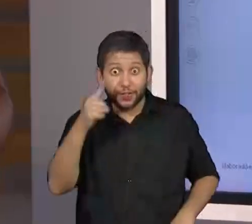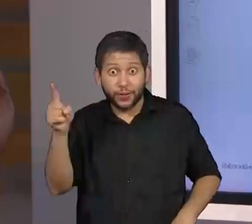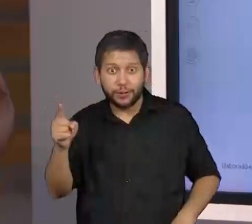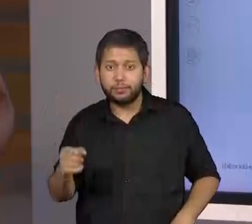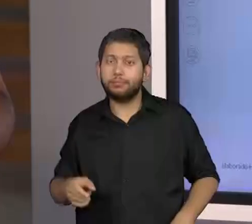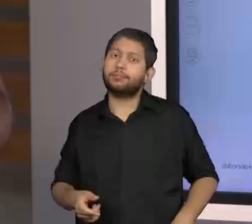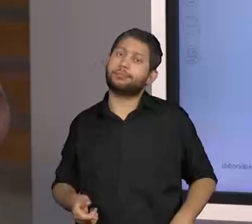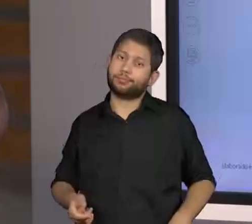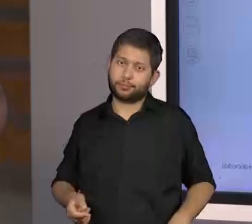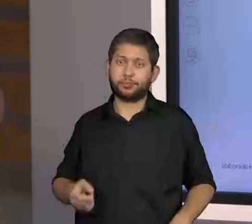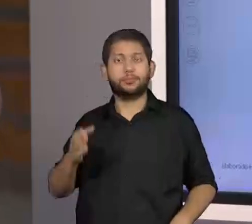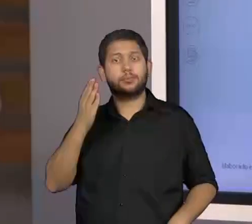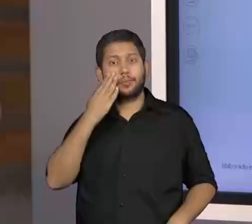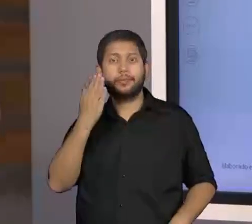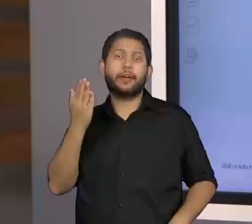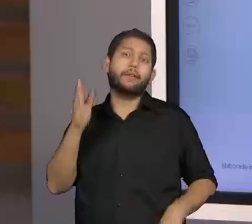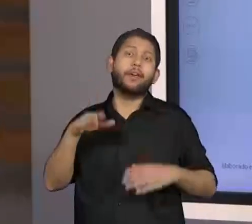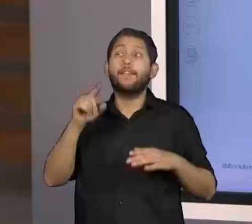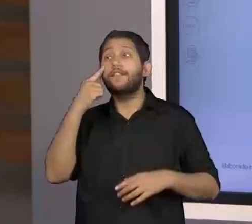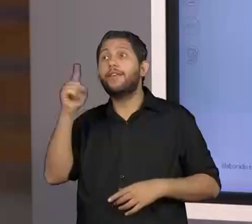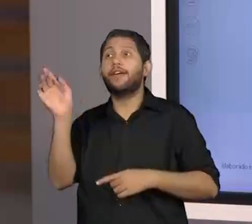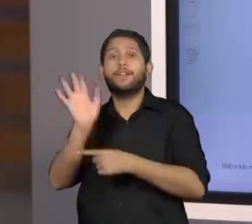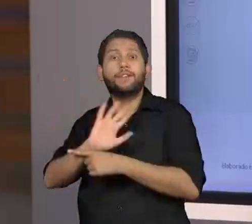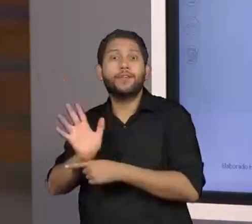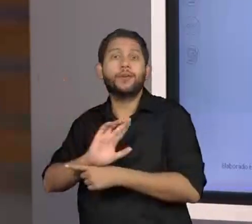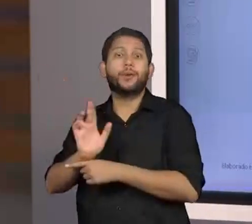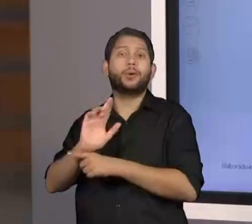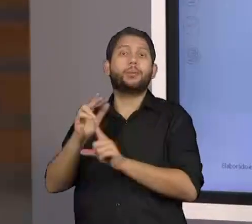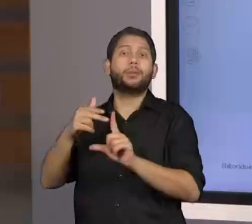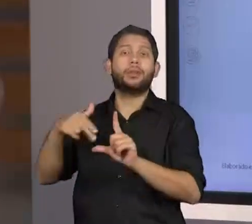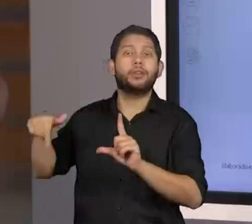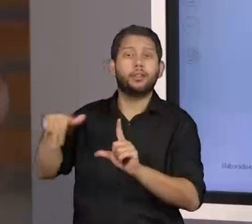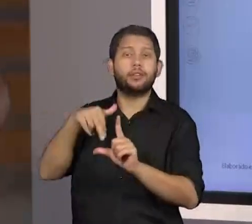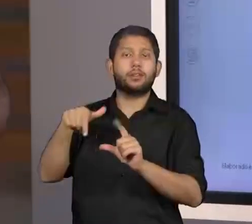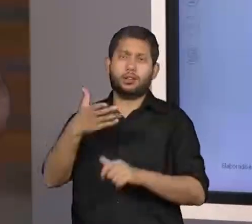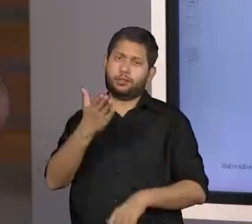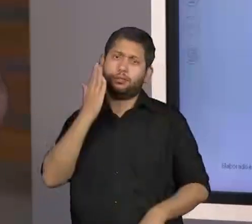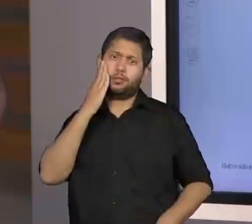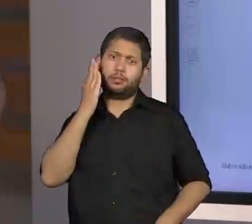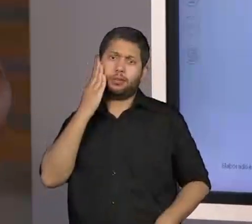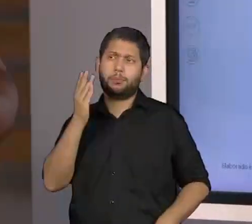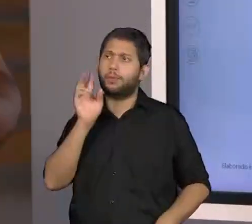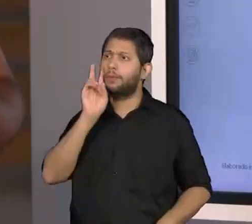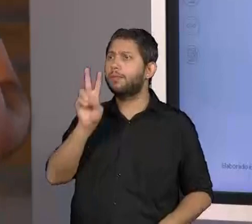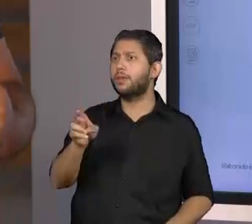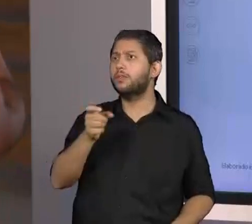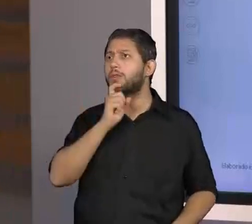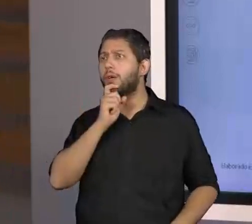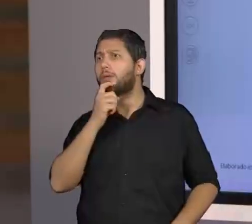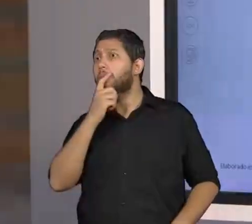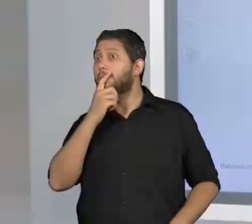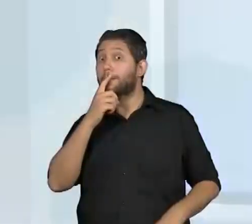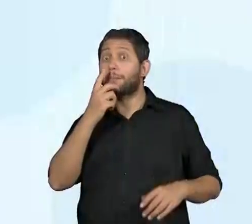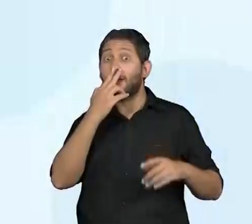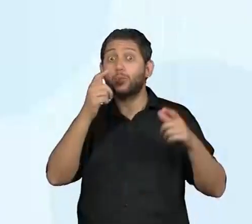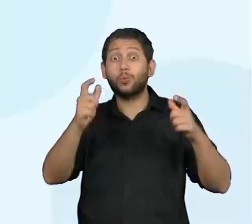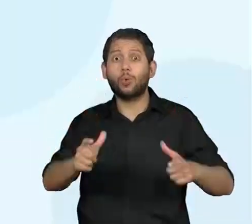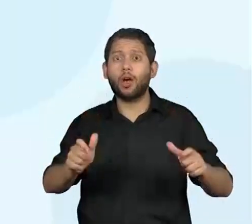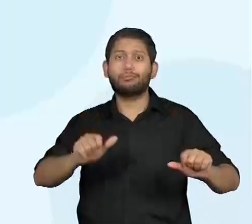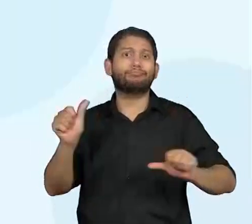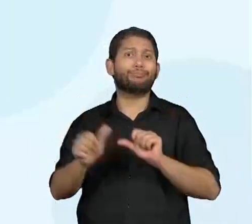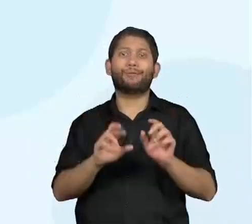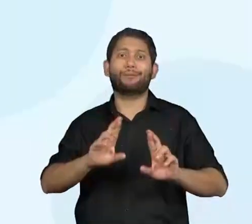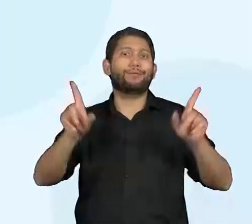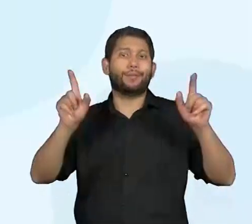consegue perceber aí nos filmes, nos desenhos, o quanto que o gelo aí modifica a paisagem. Tem mais um exemplo aqui